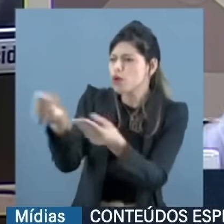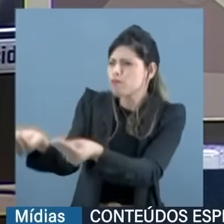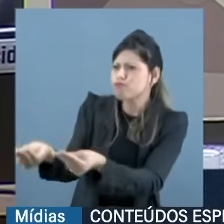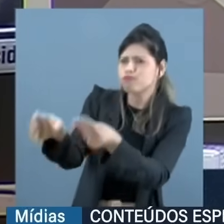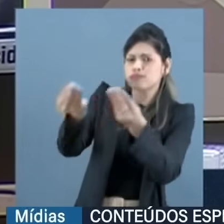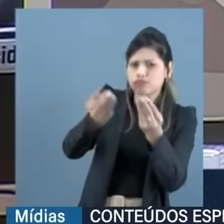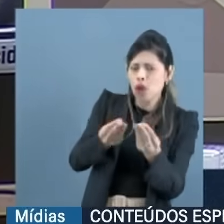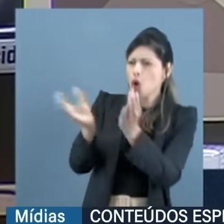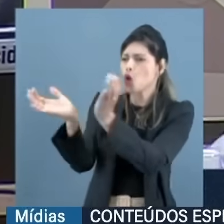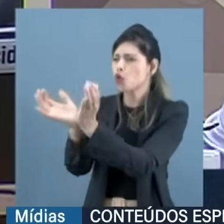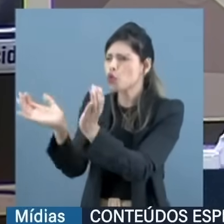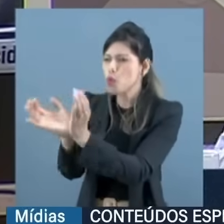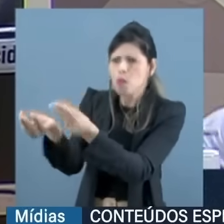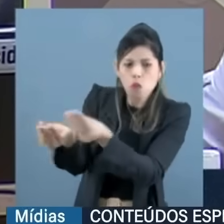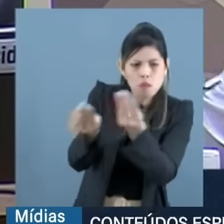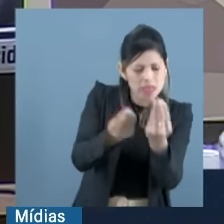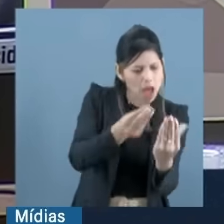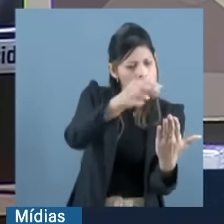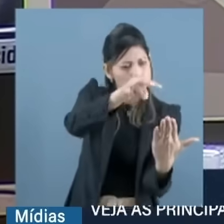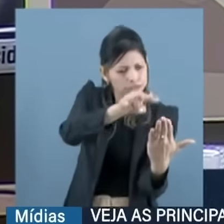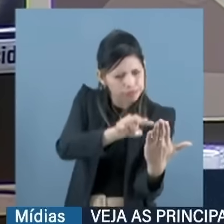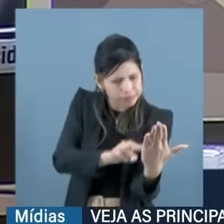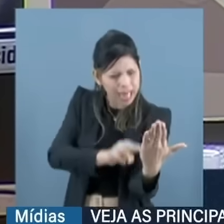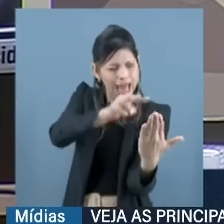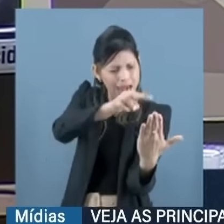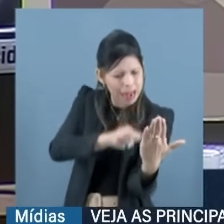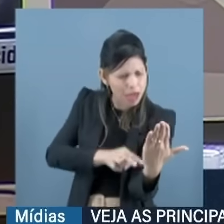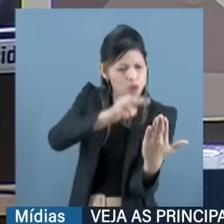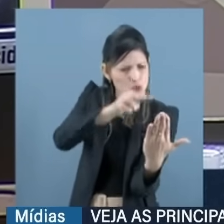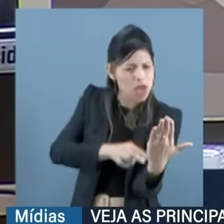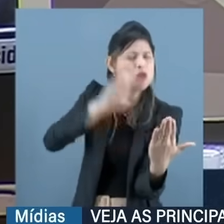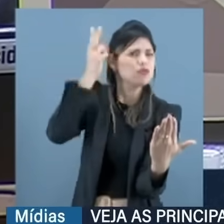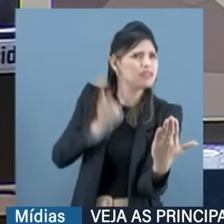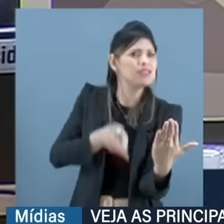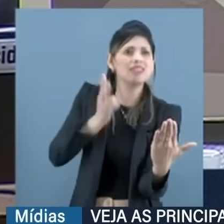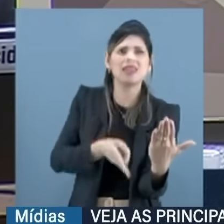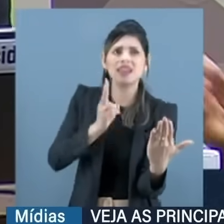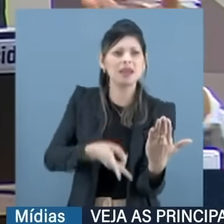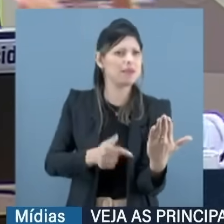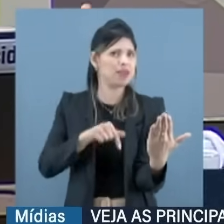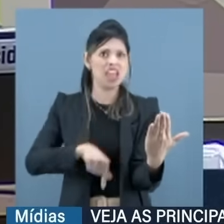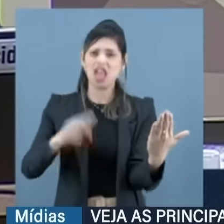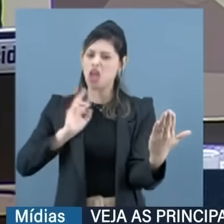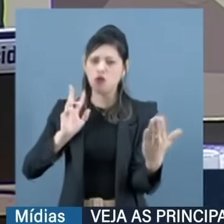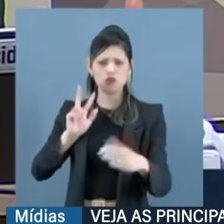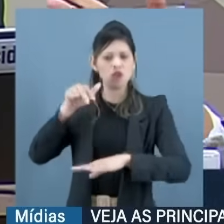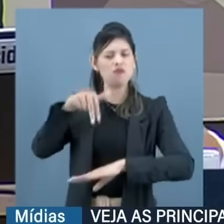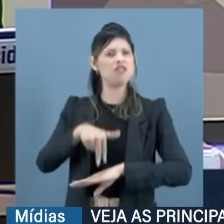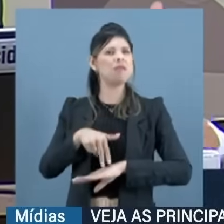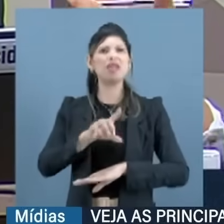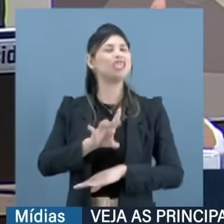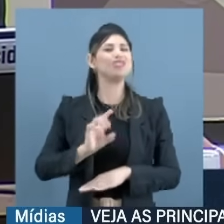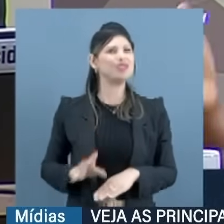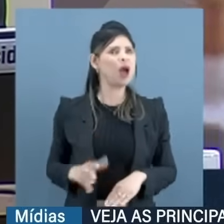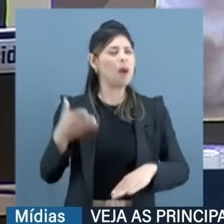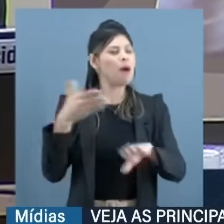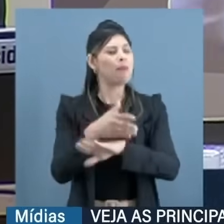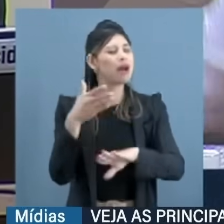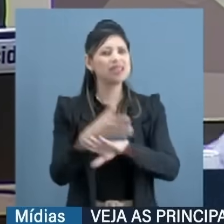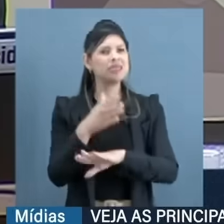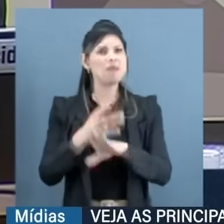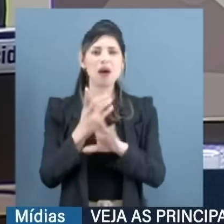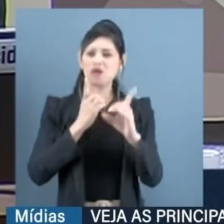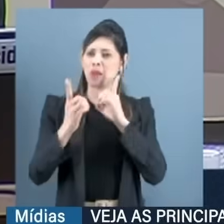os inquéritos. Eu leio as manifestações do Ministério Público Federal. Eu não venho para cá participar de um depoimento de